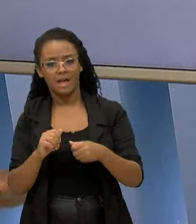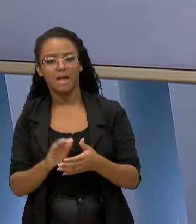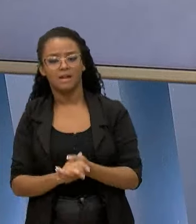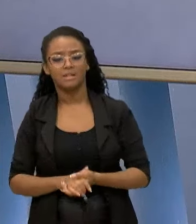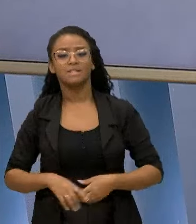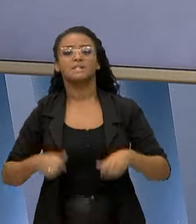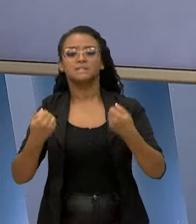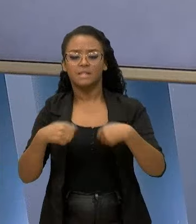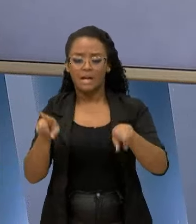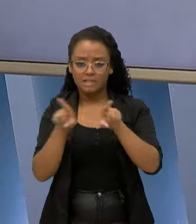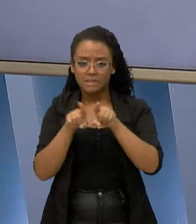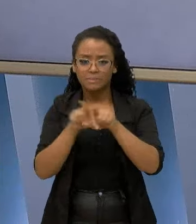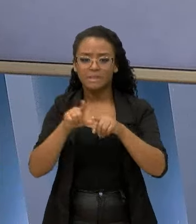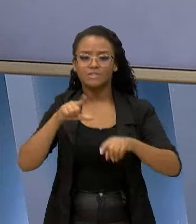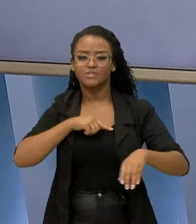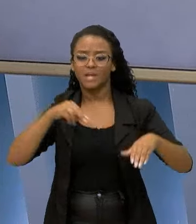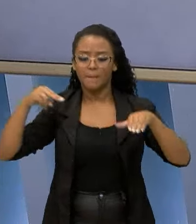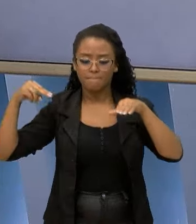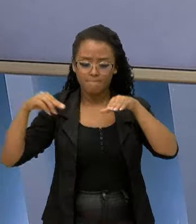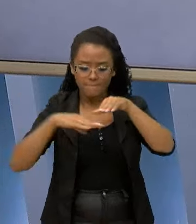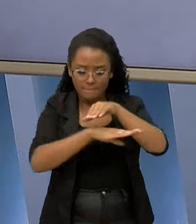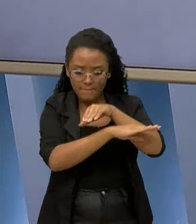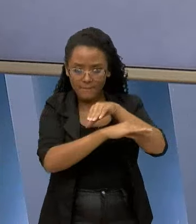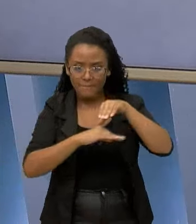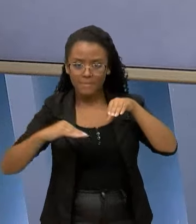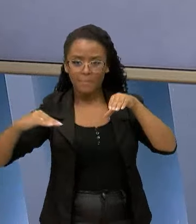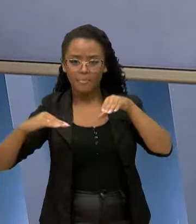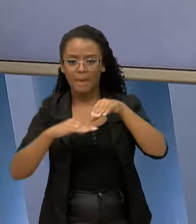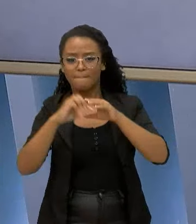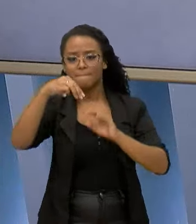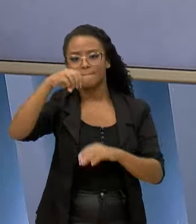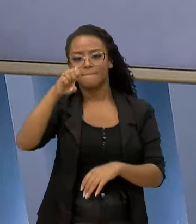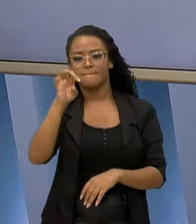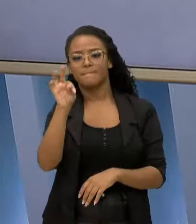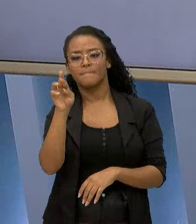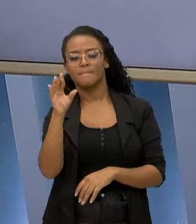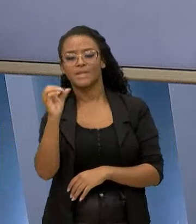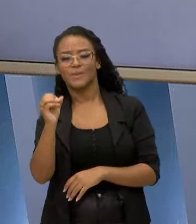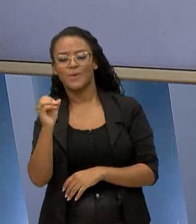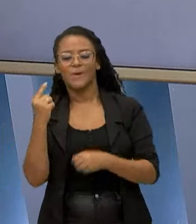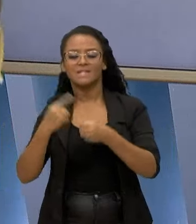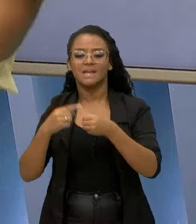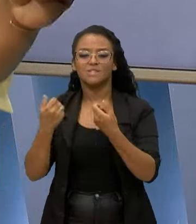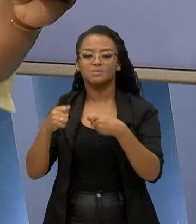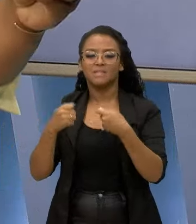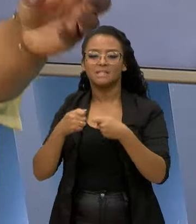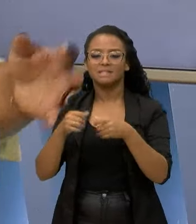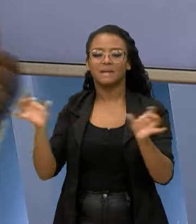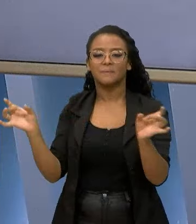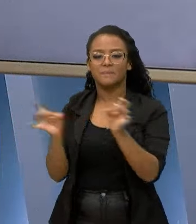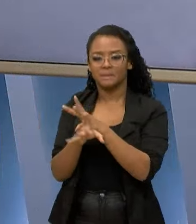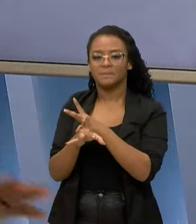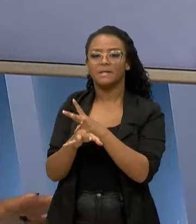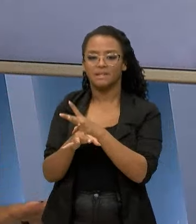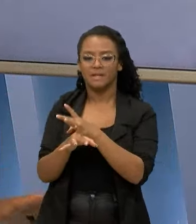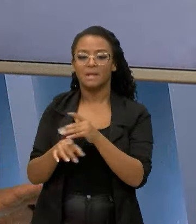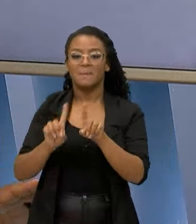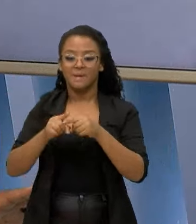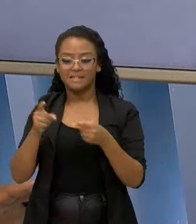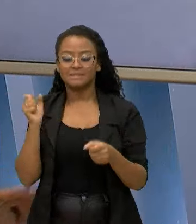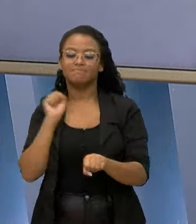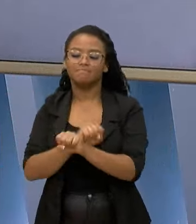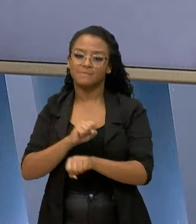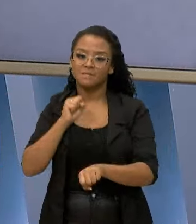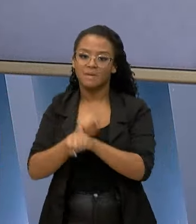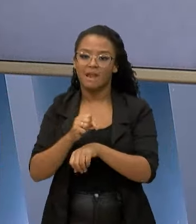metrô. Basta que a cidade seja preparada para isso. Se a gente esperar mais 10, 20, 30 anos, aí vai ficando cada vez mais